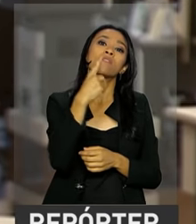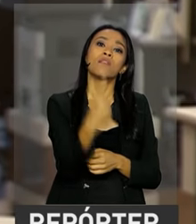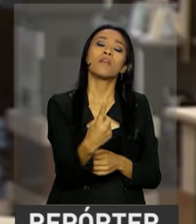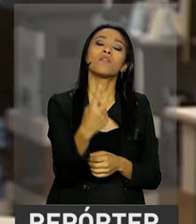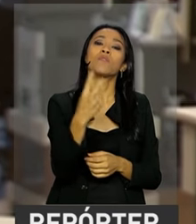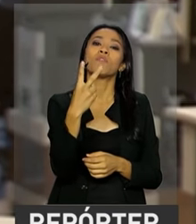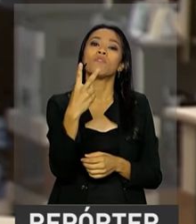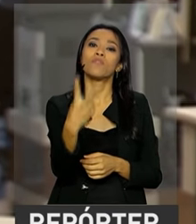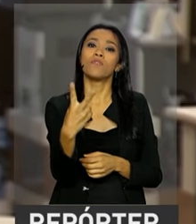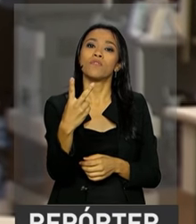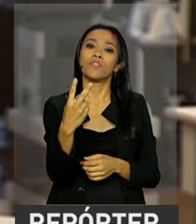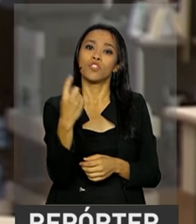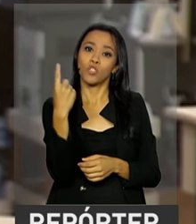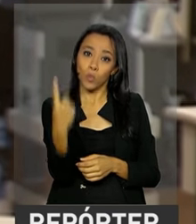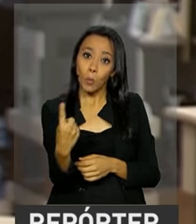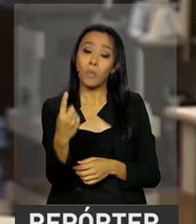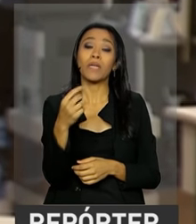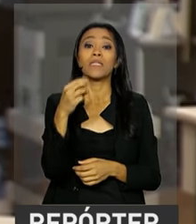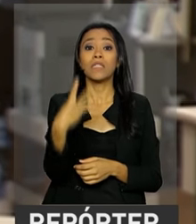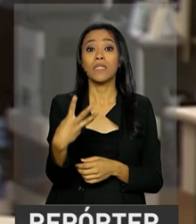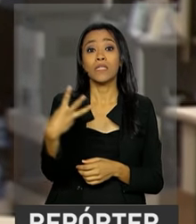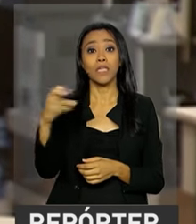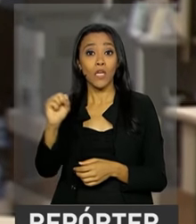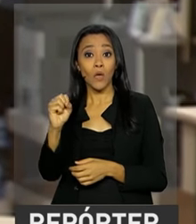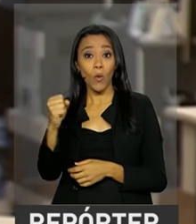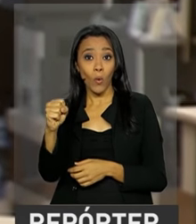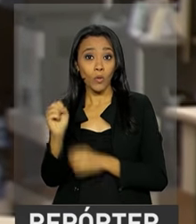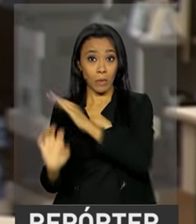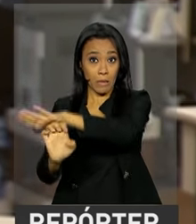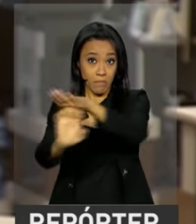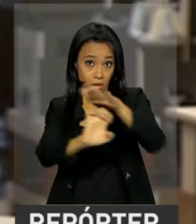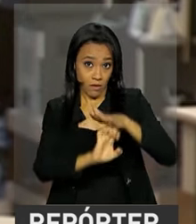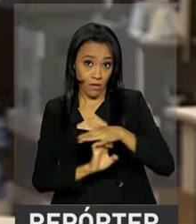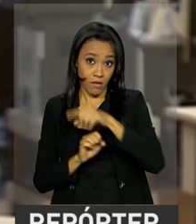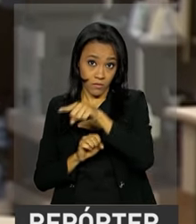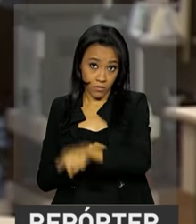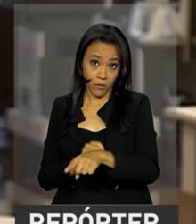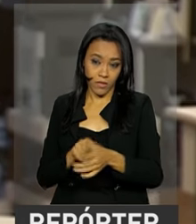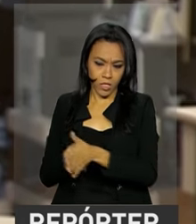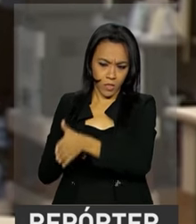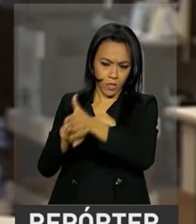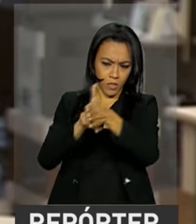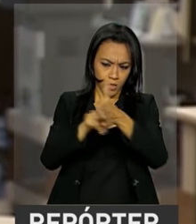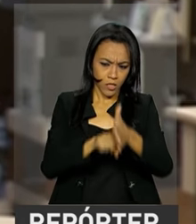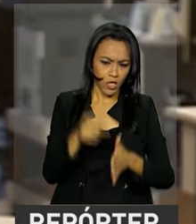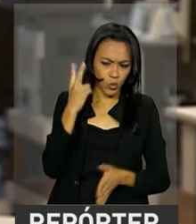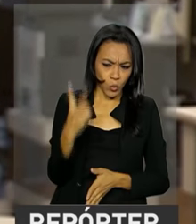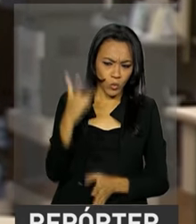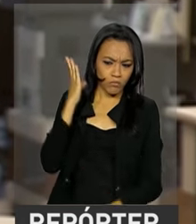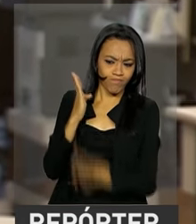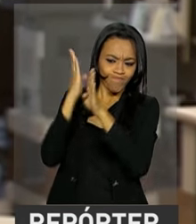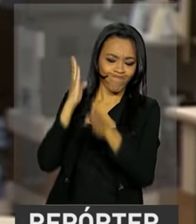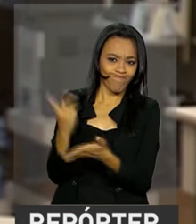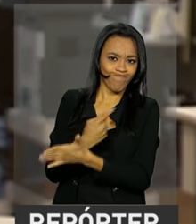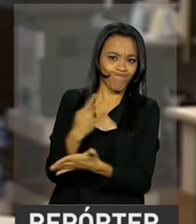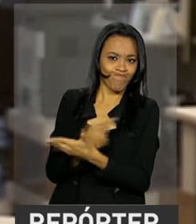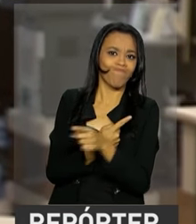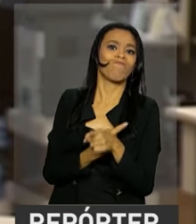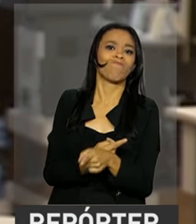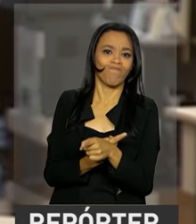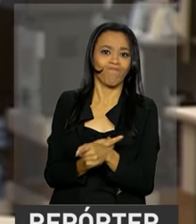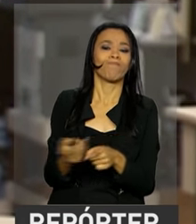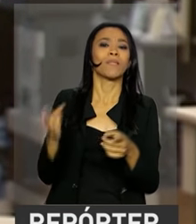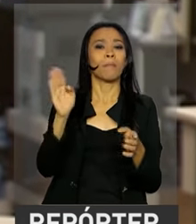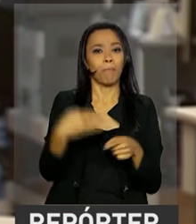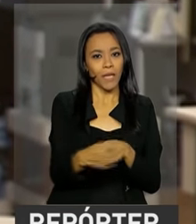amostras foram recolhidas em 38 empresas nacionais com serviço de inspeção federal e em duas foram constatadas irregularidades, entre